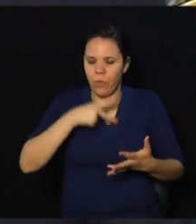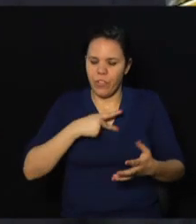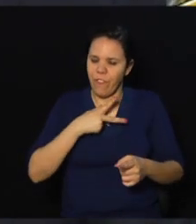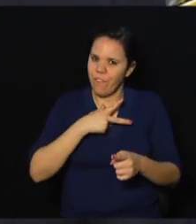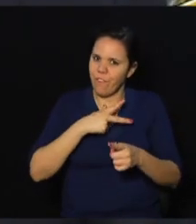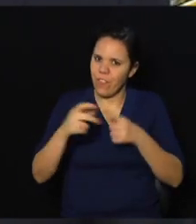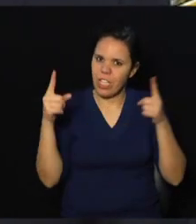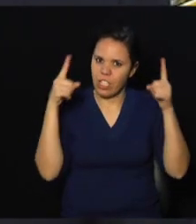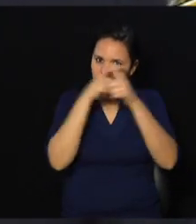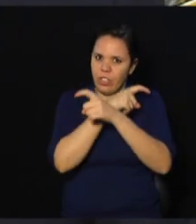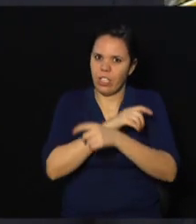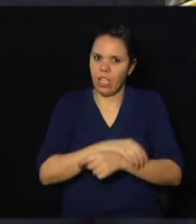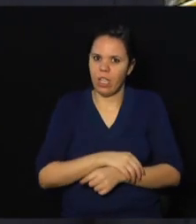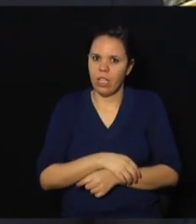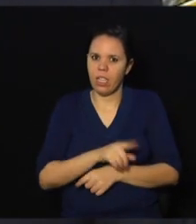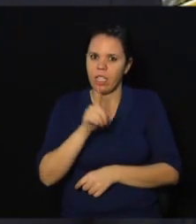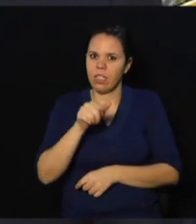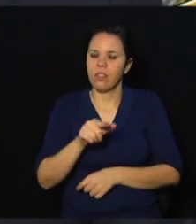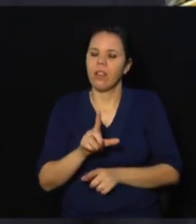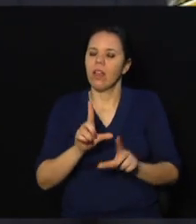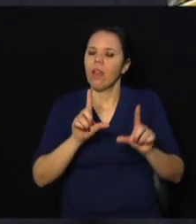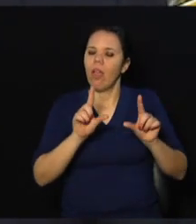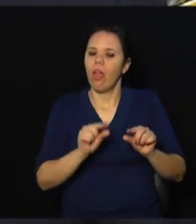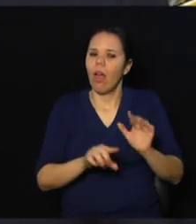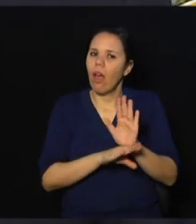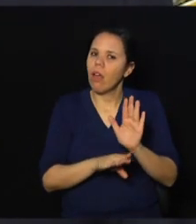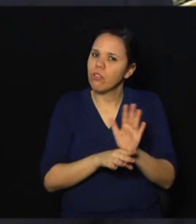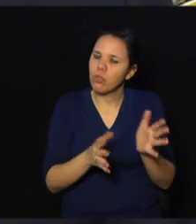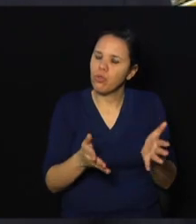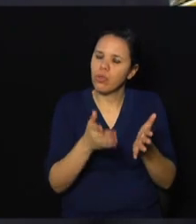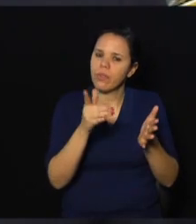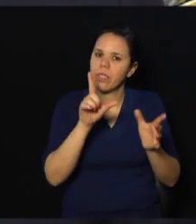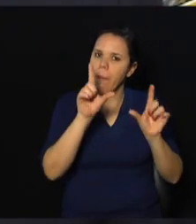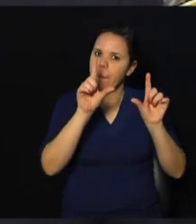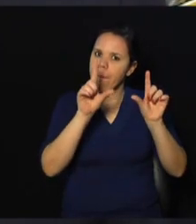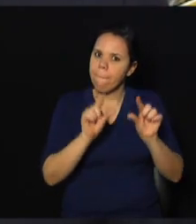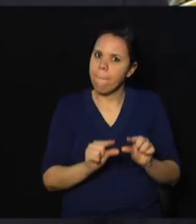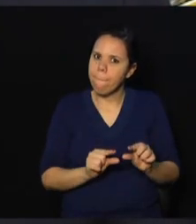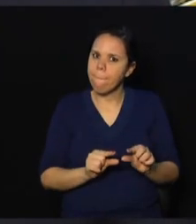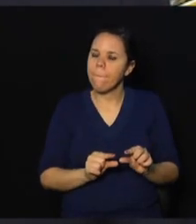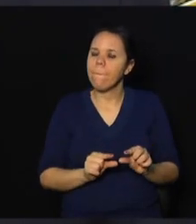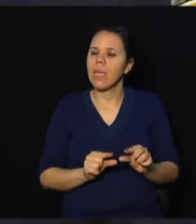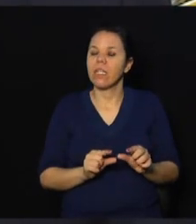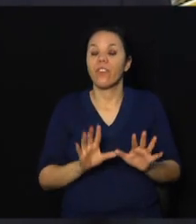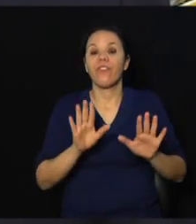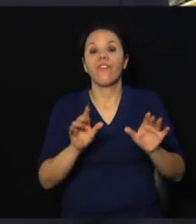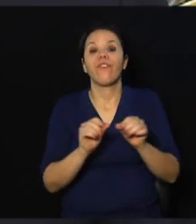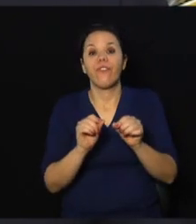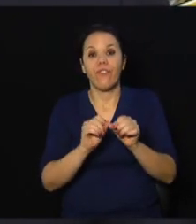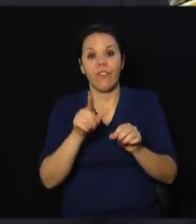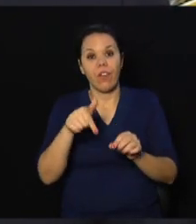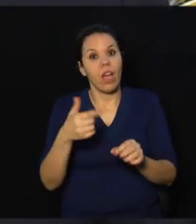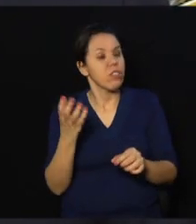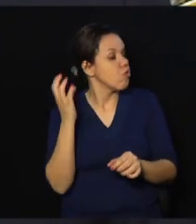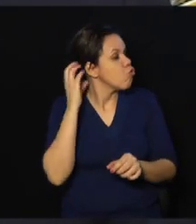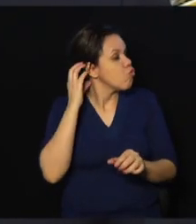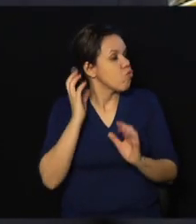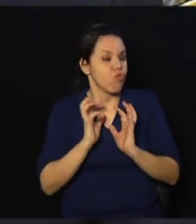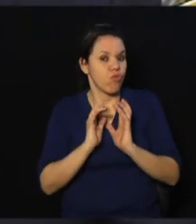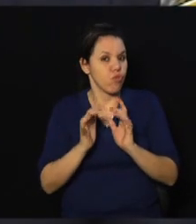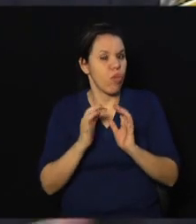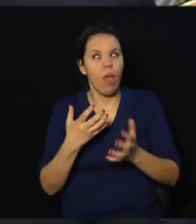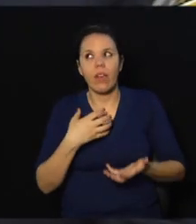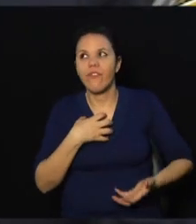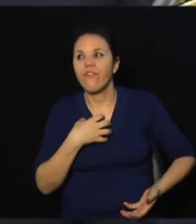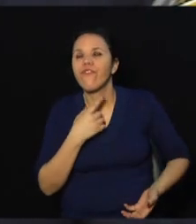dificuldades. Isso deixa menos tenso esse ato de estudar? Exato, ele faz com que o nosso cérebro entenda o seguinte, eu quero estar na